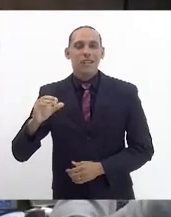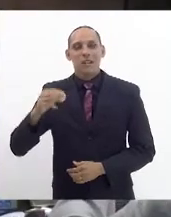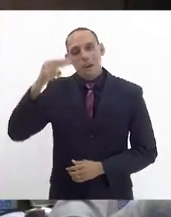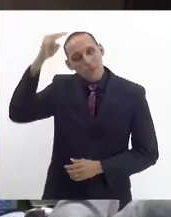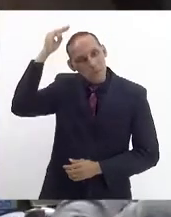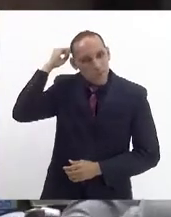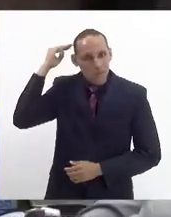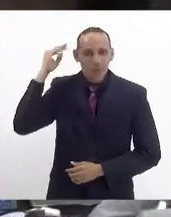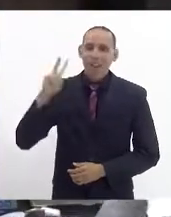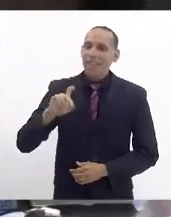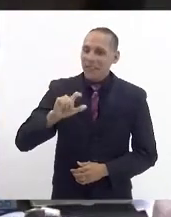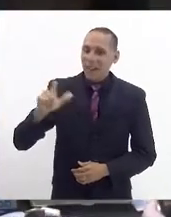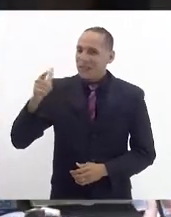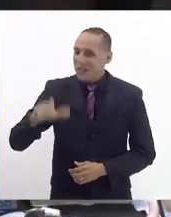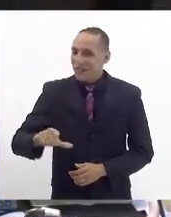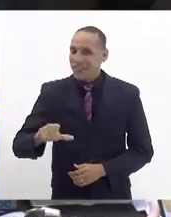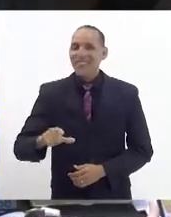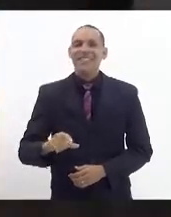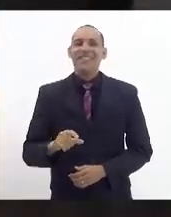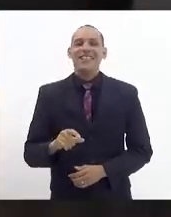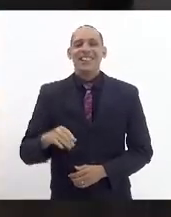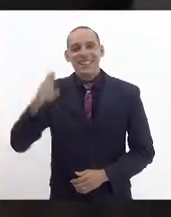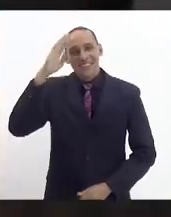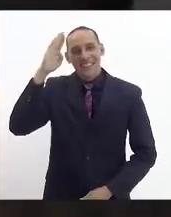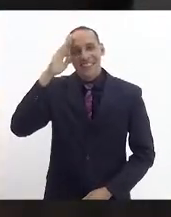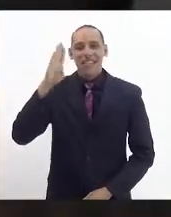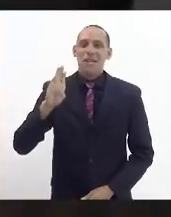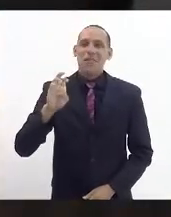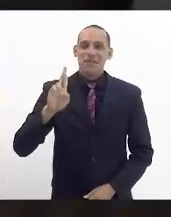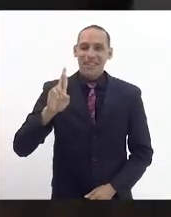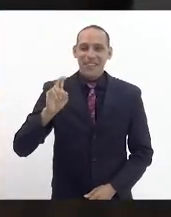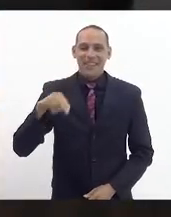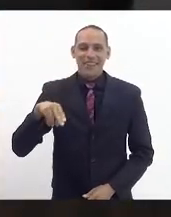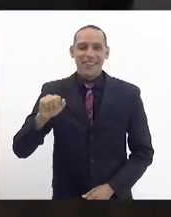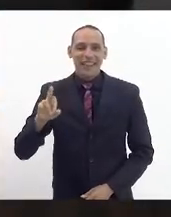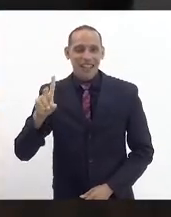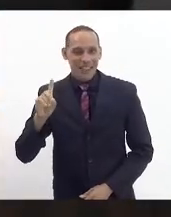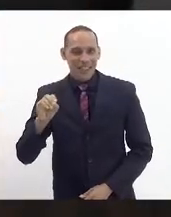Valdo Ceasa de novo, subtenente Bernardo, com muita luz aí.